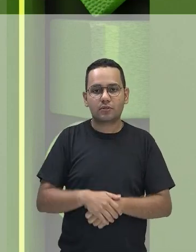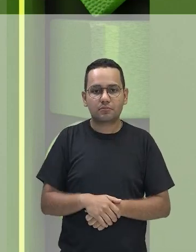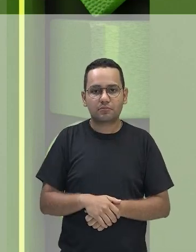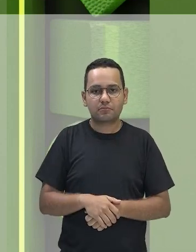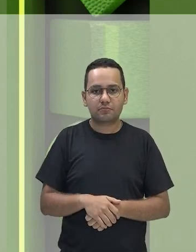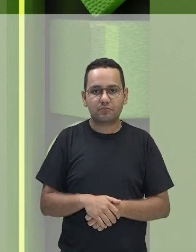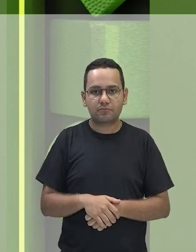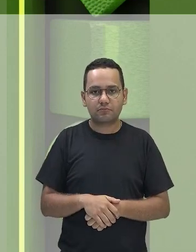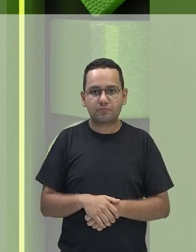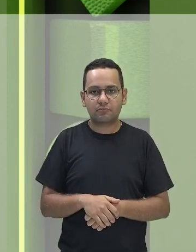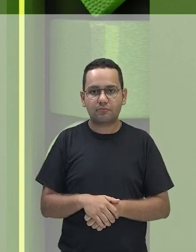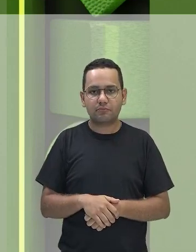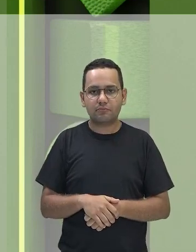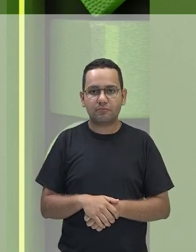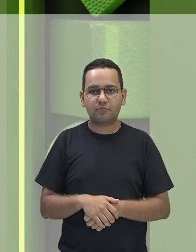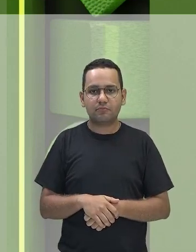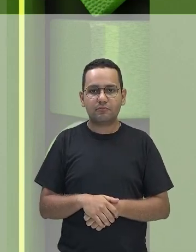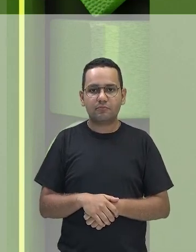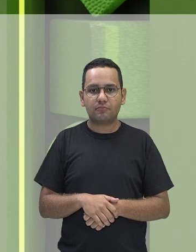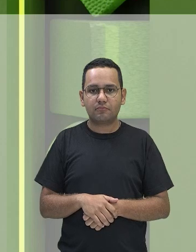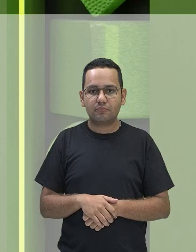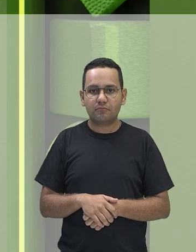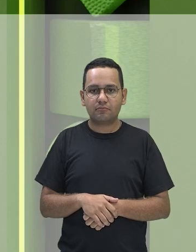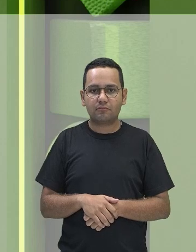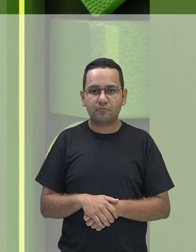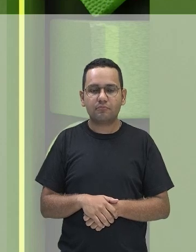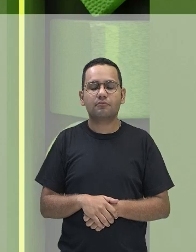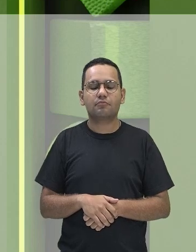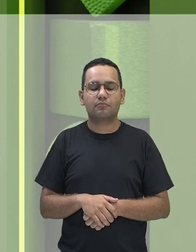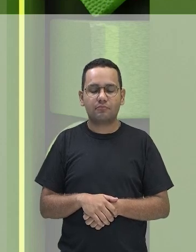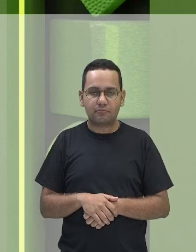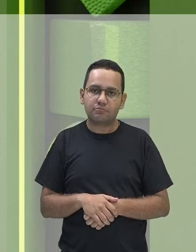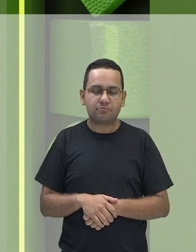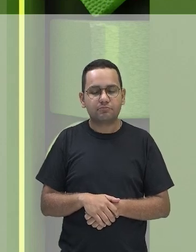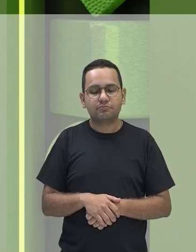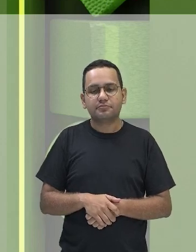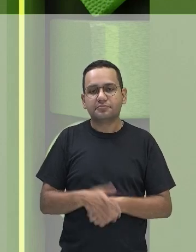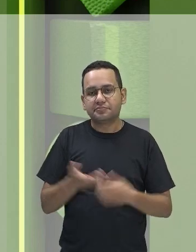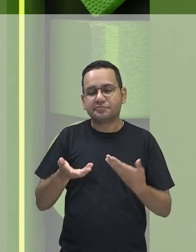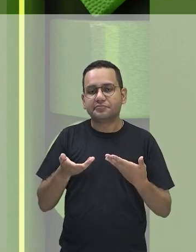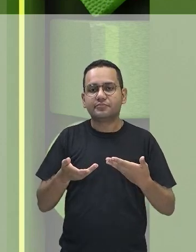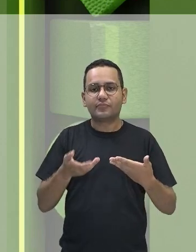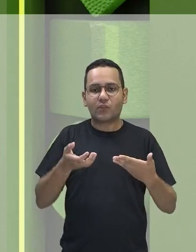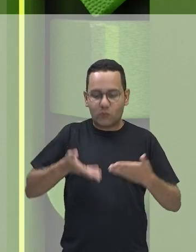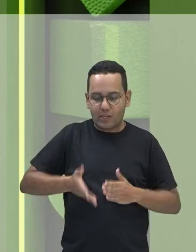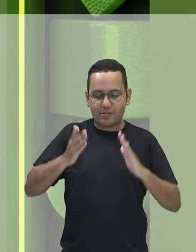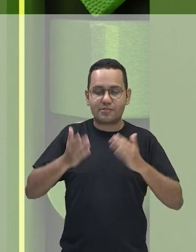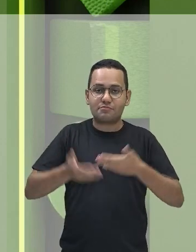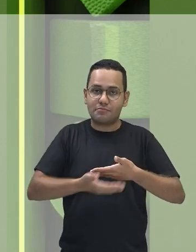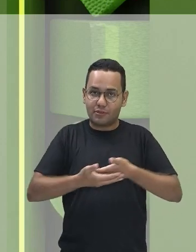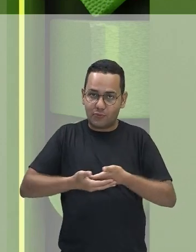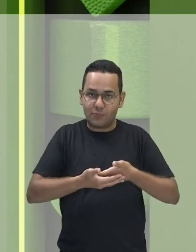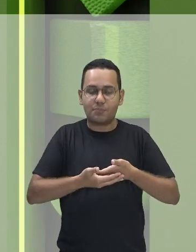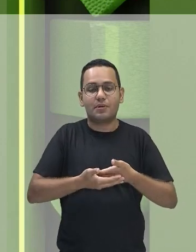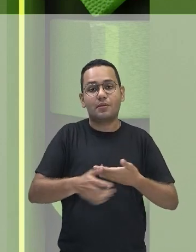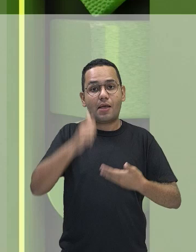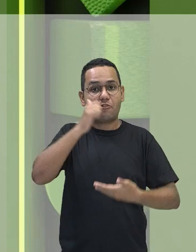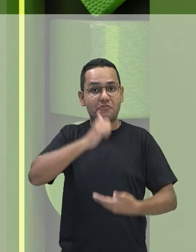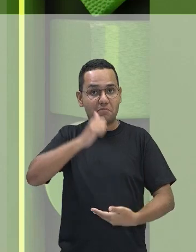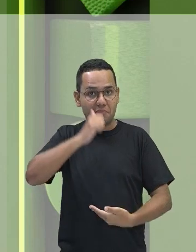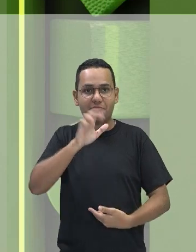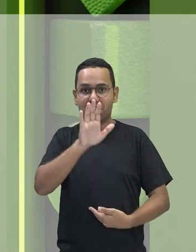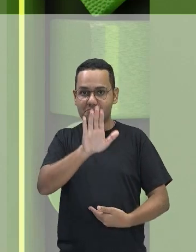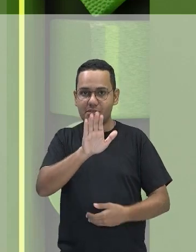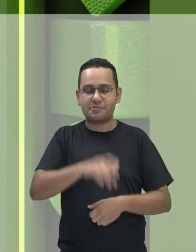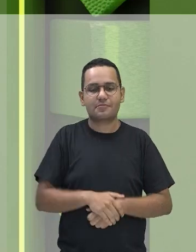a preparação, com a origem de um novo ser vivo, né, que é o sistema reprodutor feminino. Logicamente que ele vai atuar, né, ele